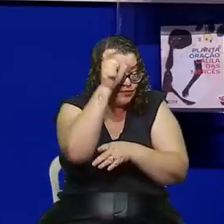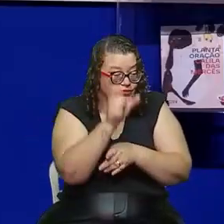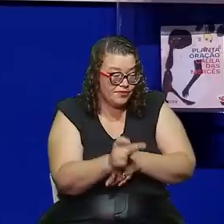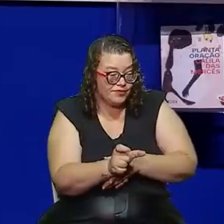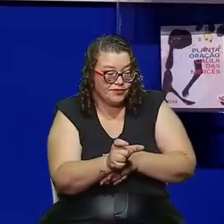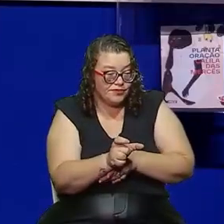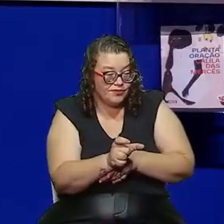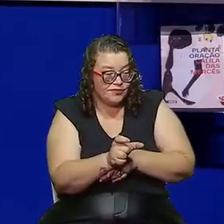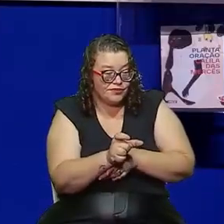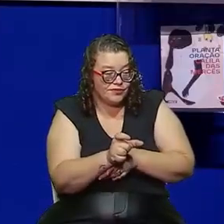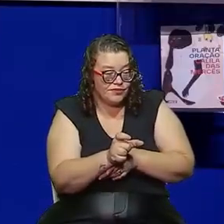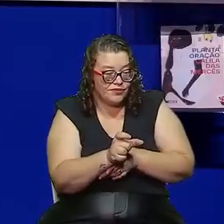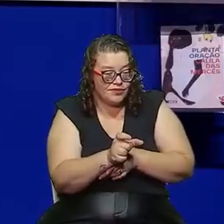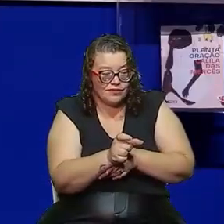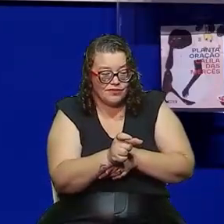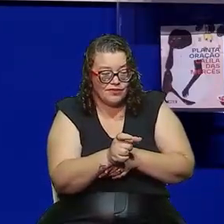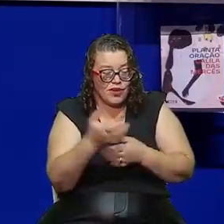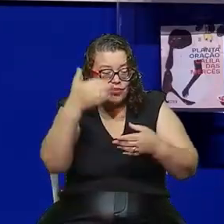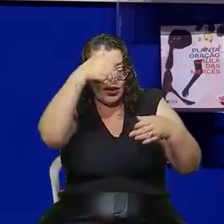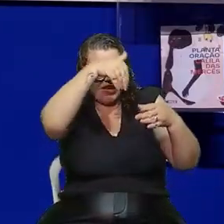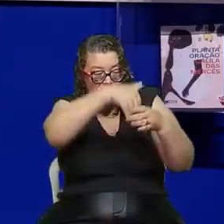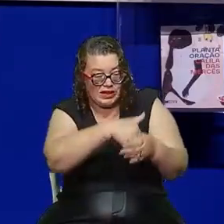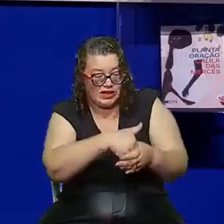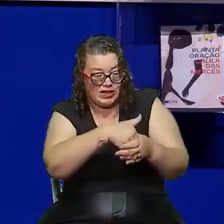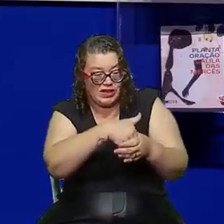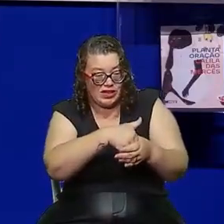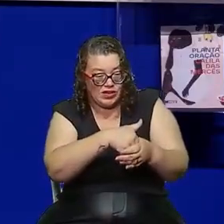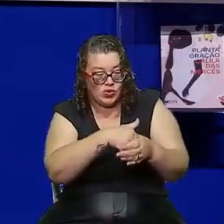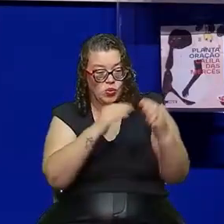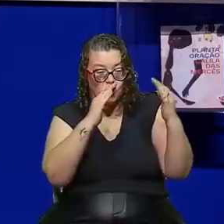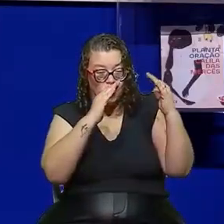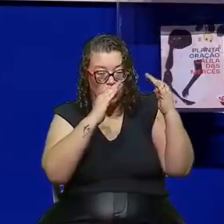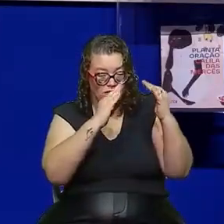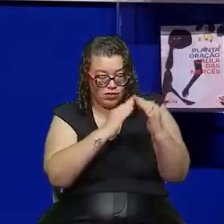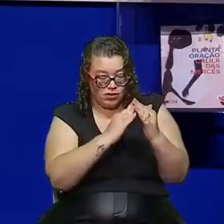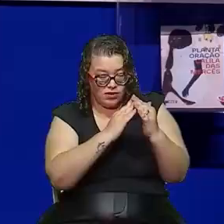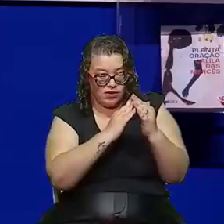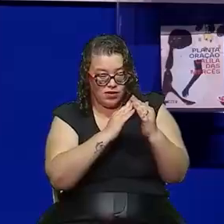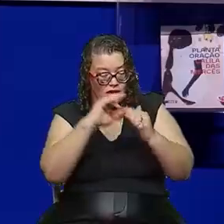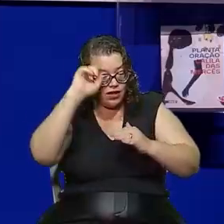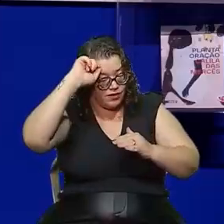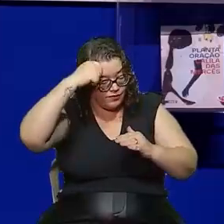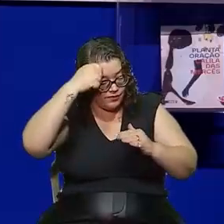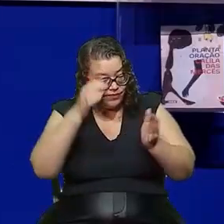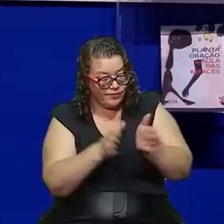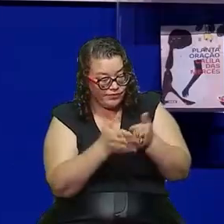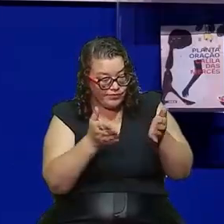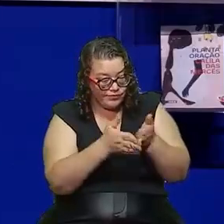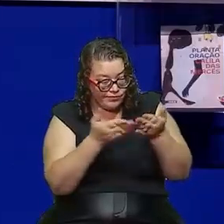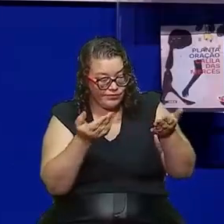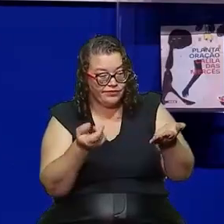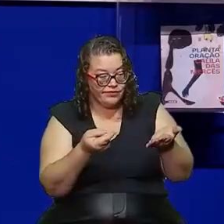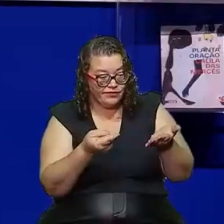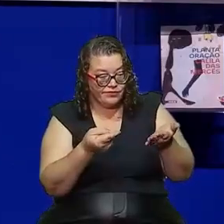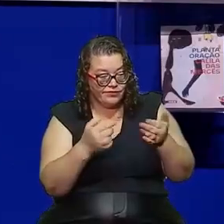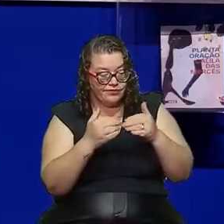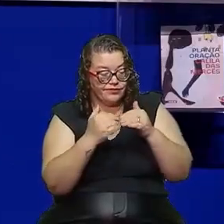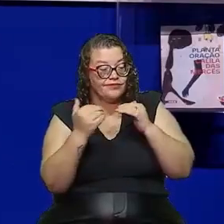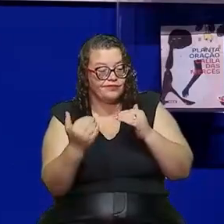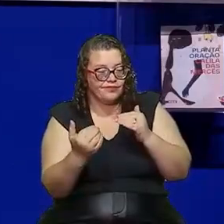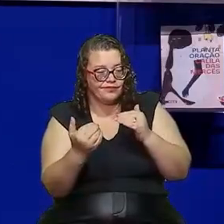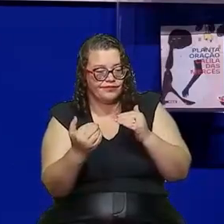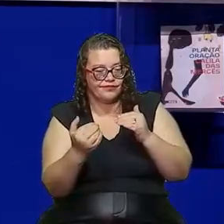ele tinha porque era dentro, sabe, da favela, sabe? Porque a gente morava, assim, na fronteira da